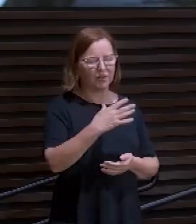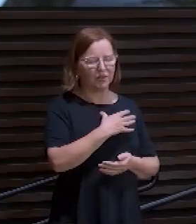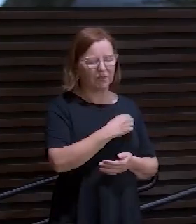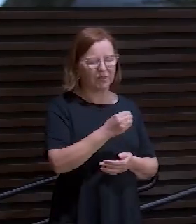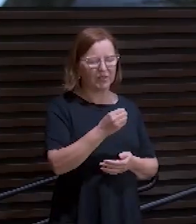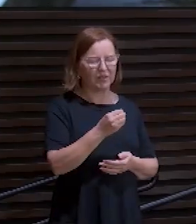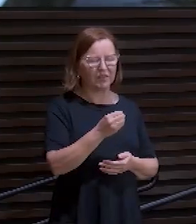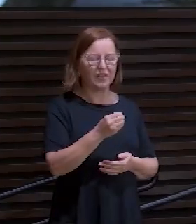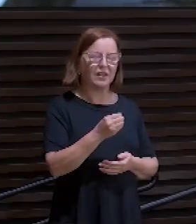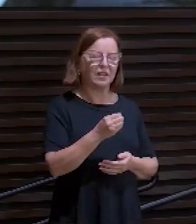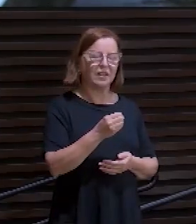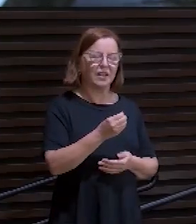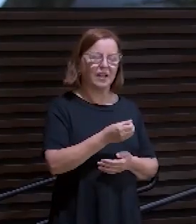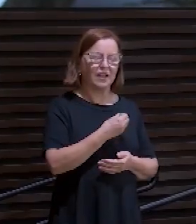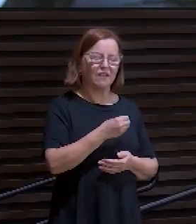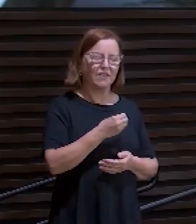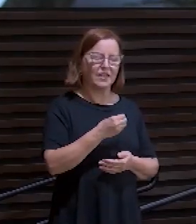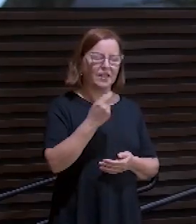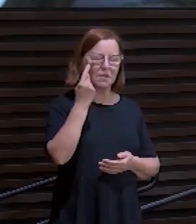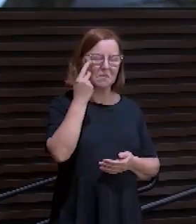de muitos.